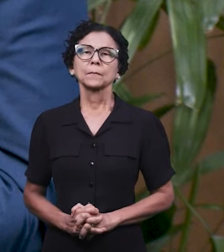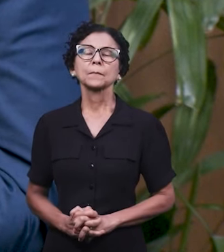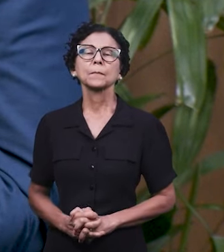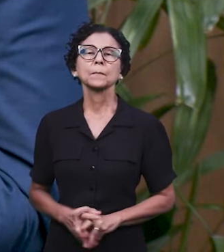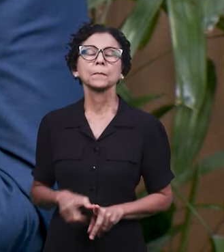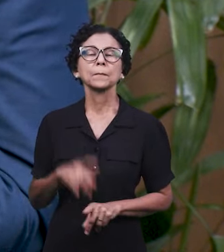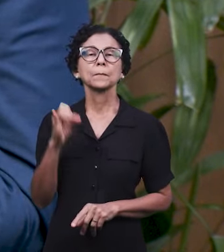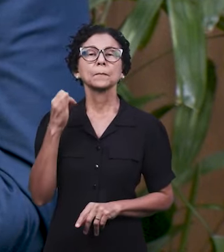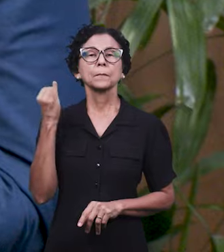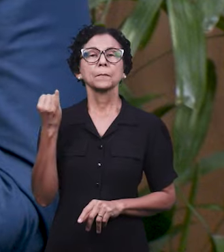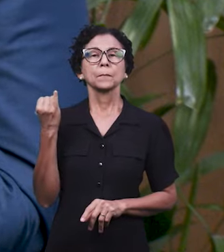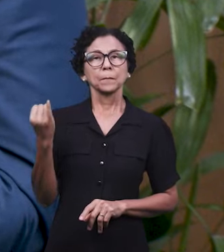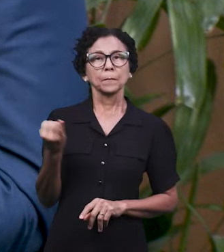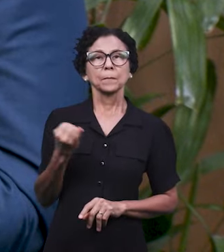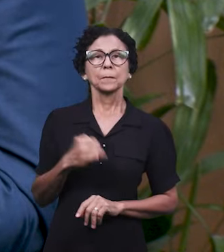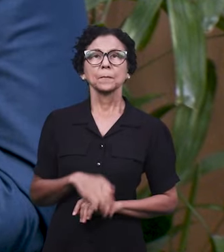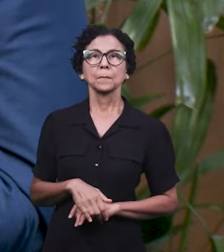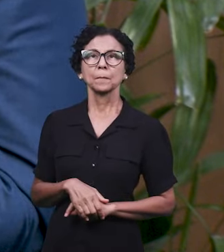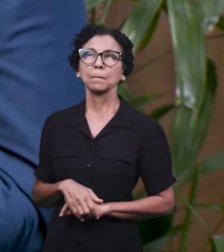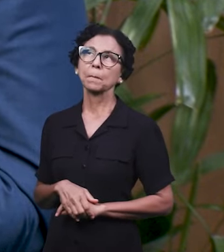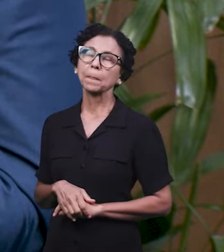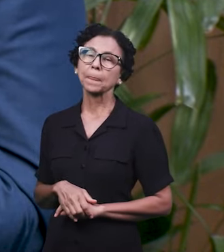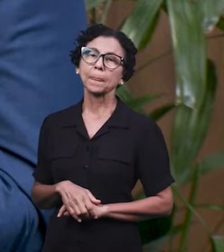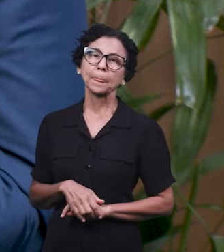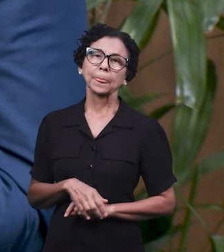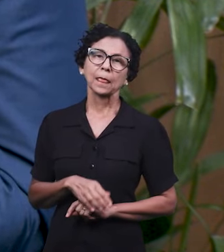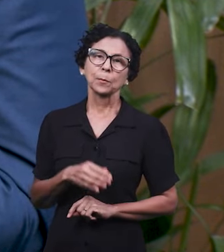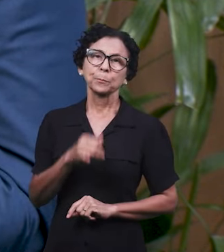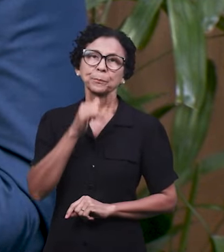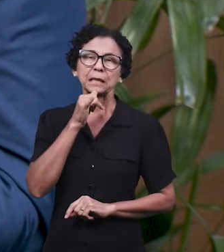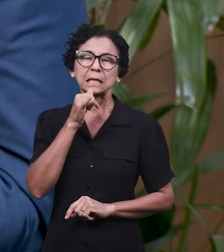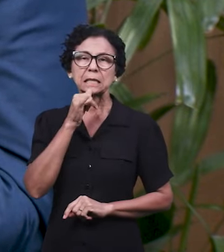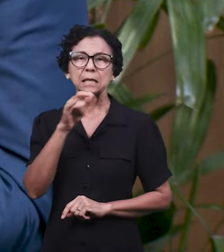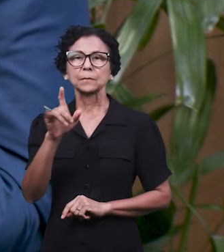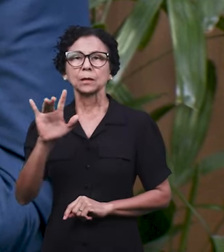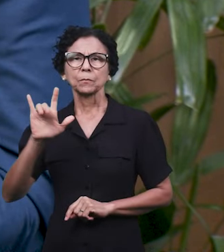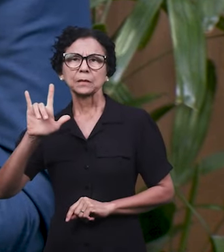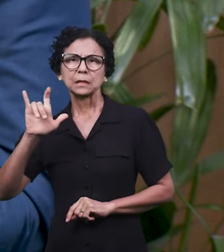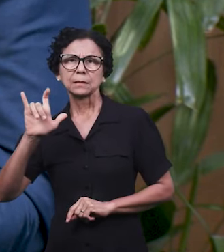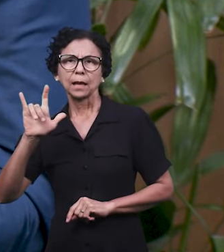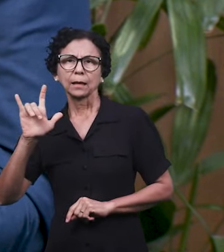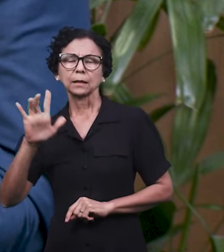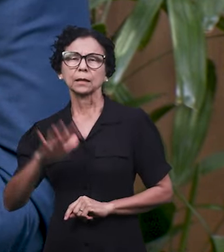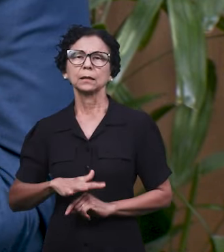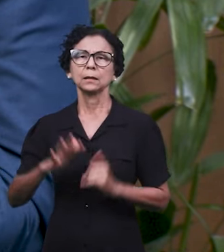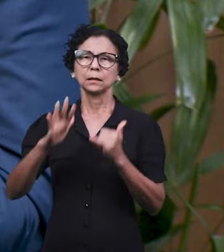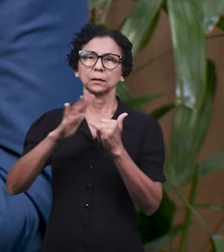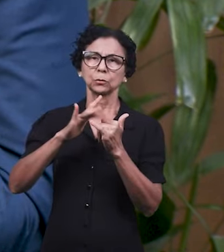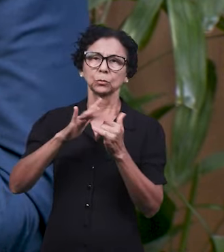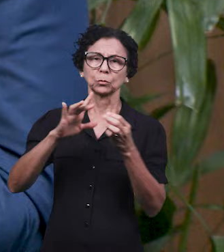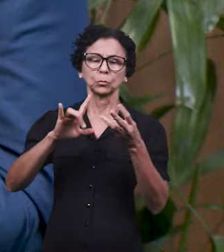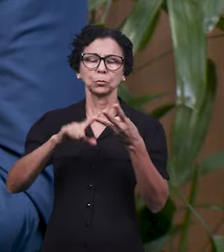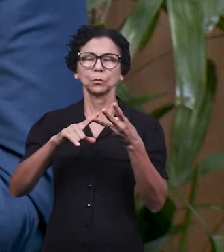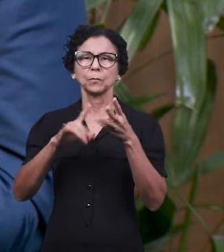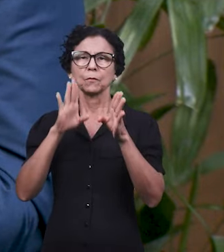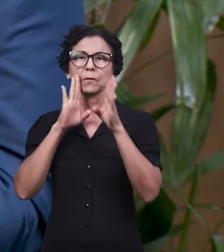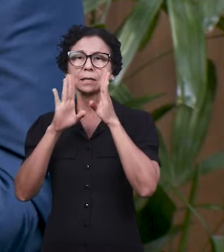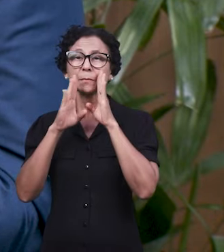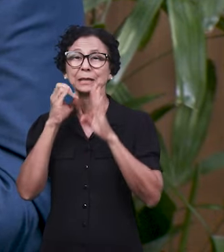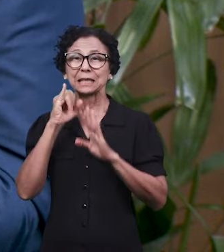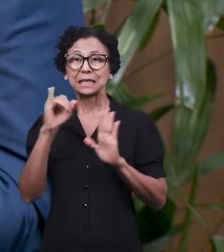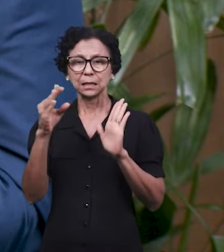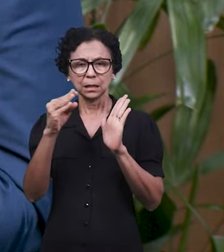que o Dr isas falou que é muito importante caso você eh esteja ali utilizando o seu Instagram YouTube Facebook caso